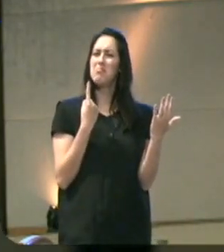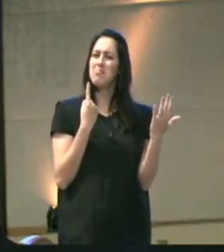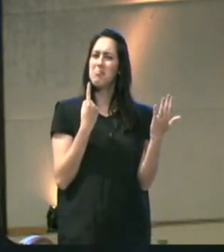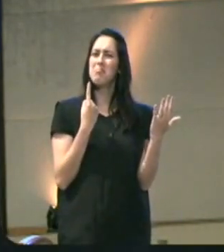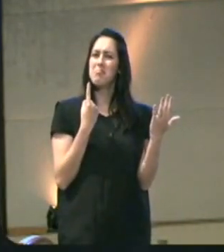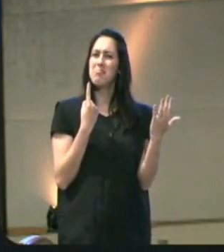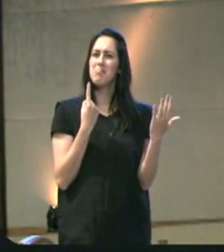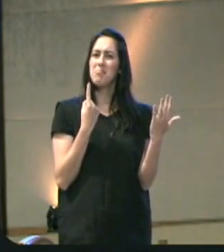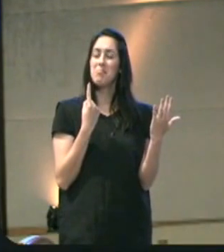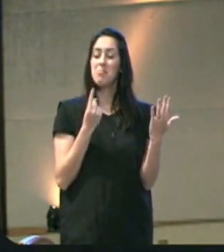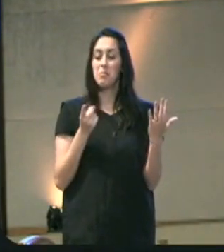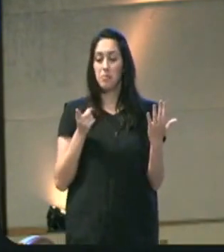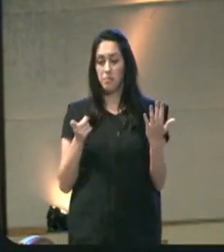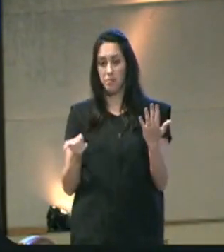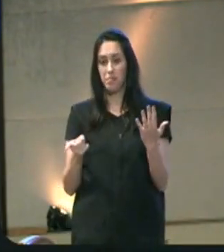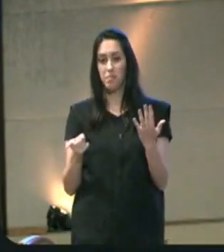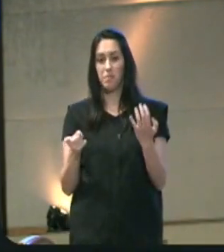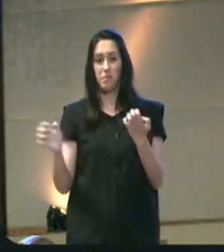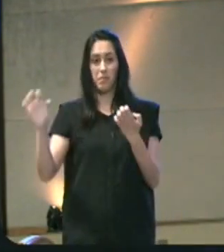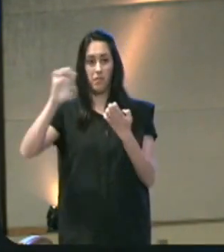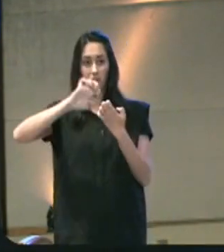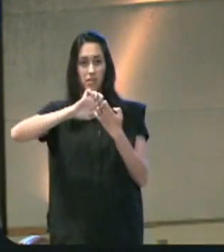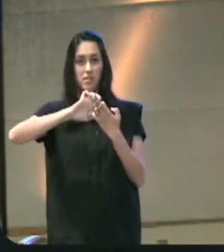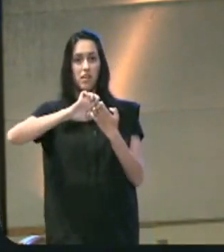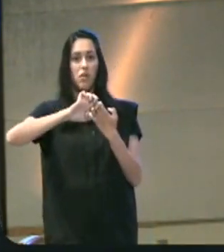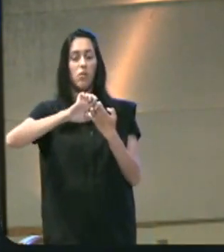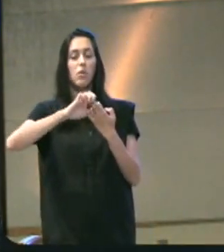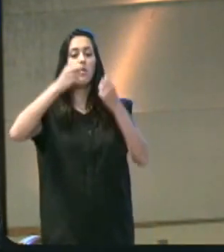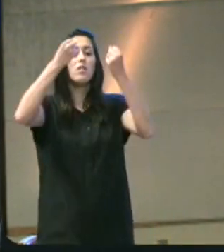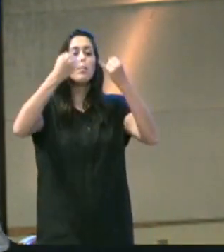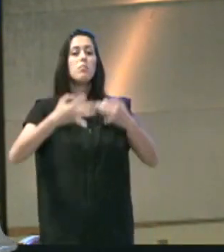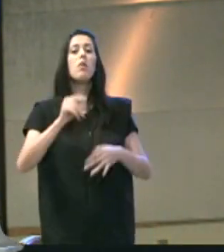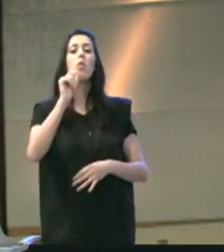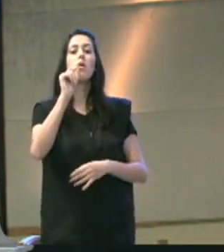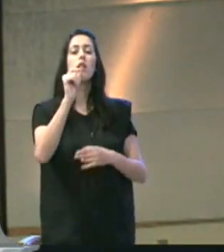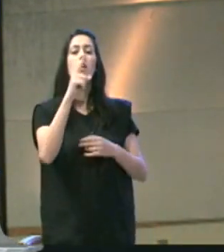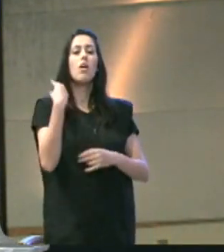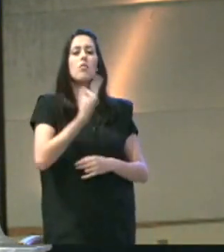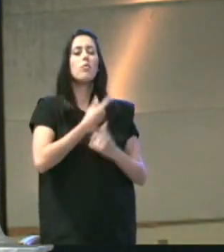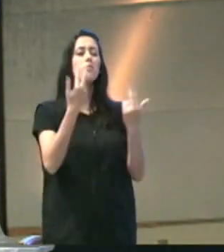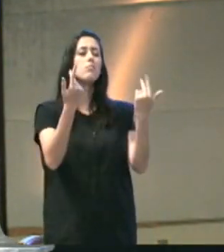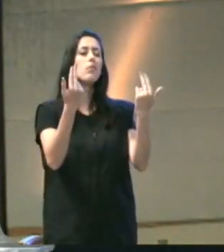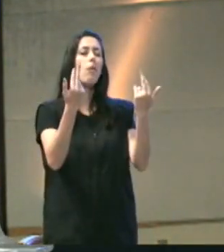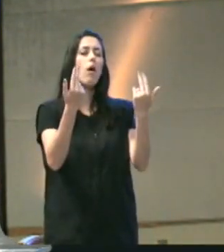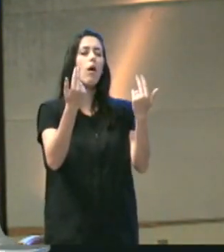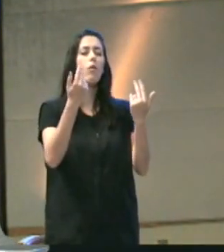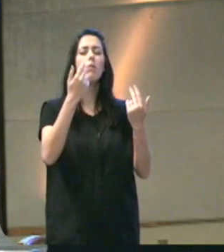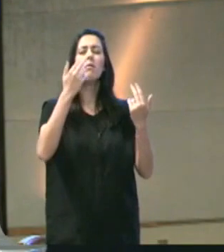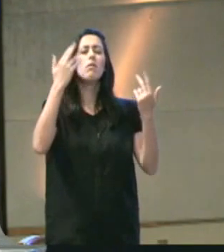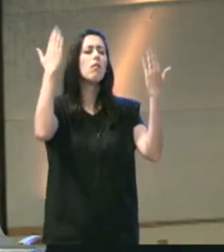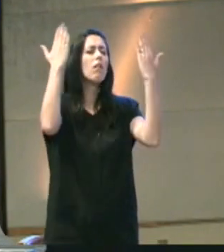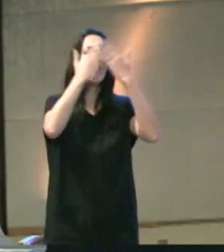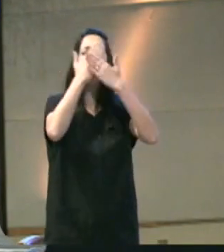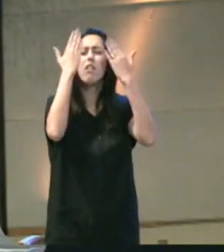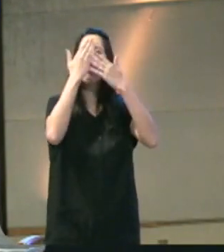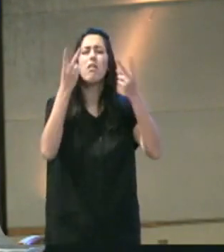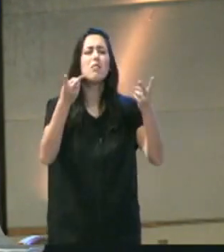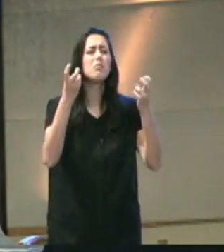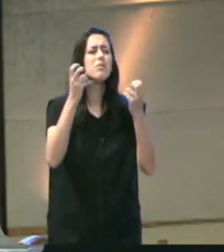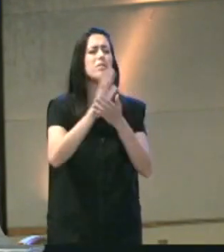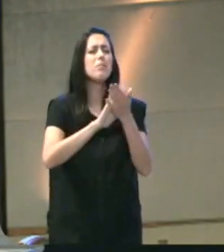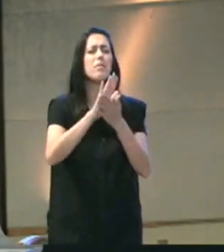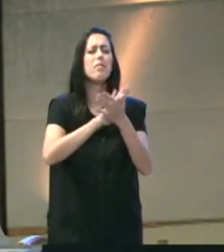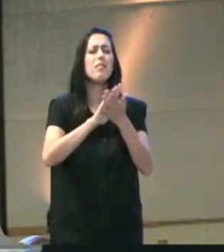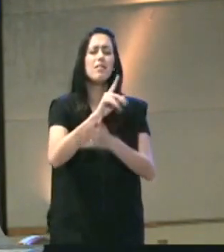nos ajuda a compreender que quando os nossos olhos estão fechados espiritualmente, nós podemos nos perder